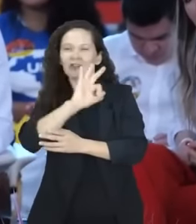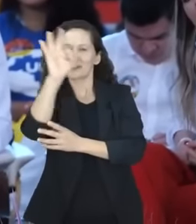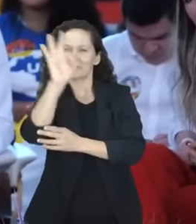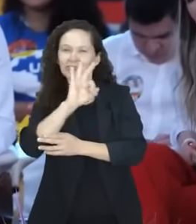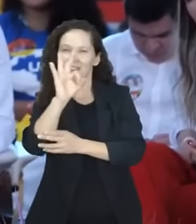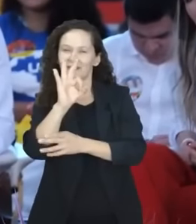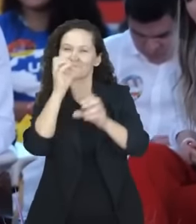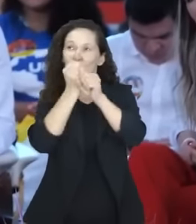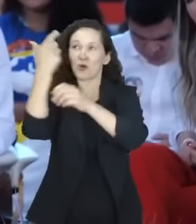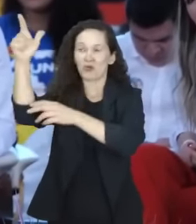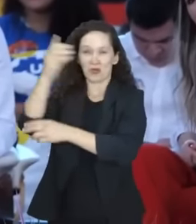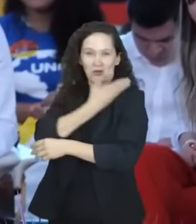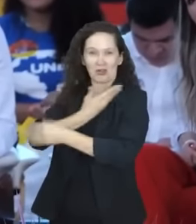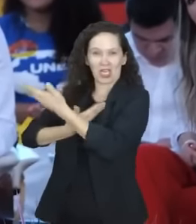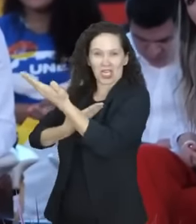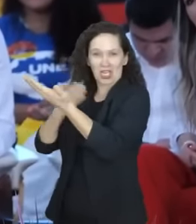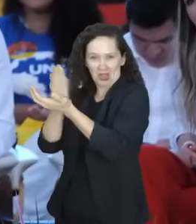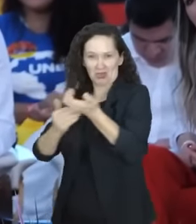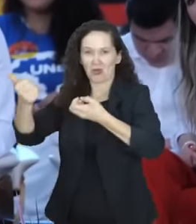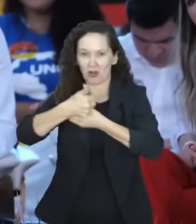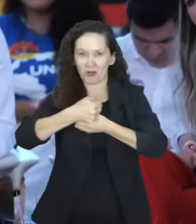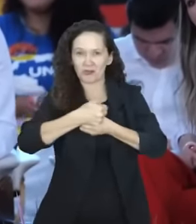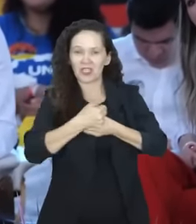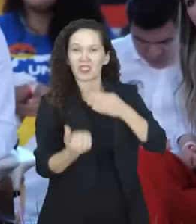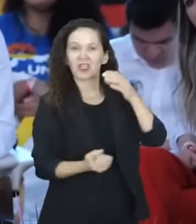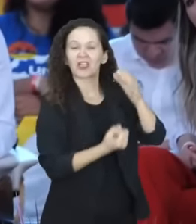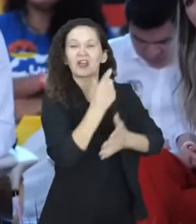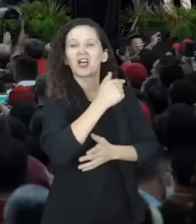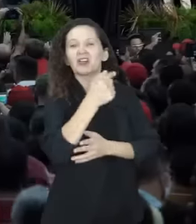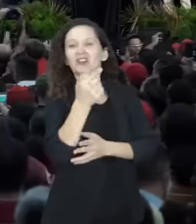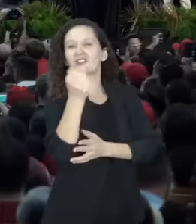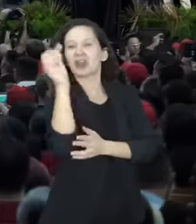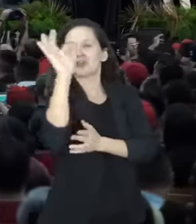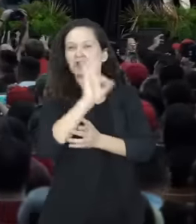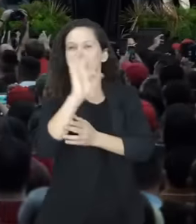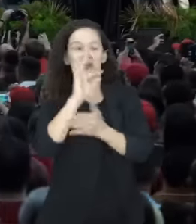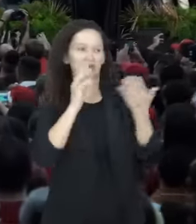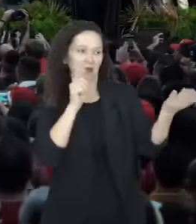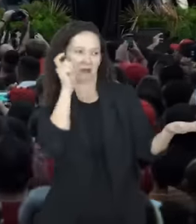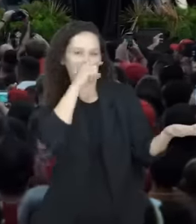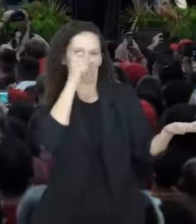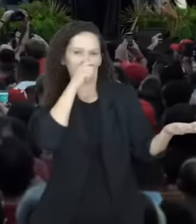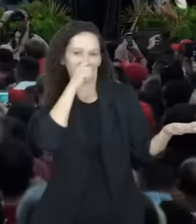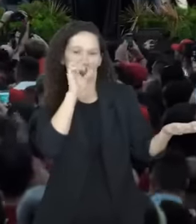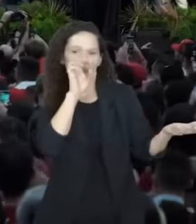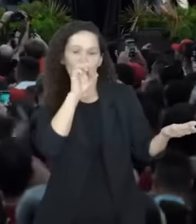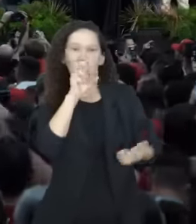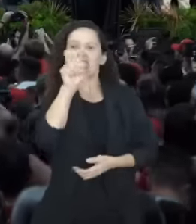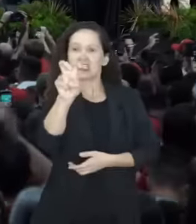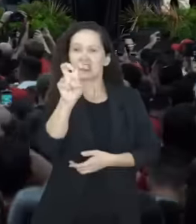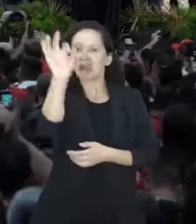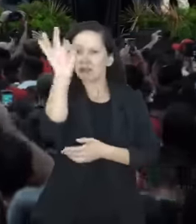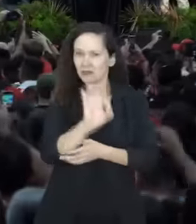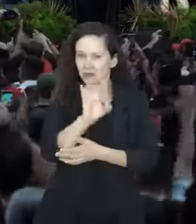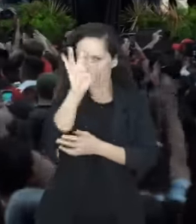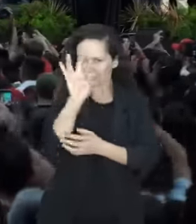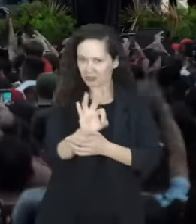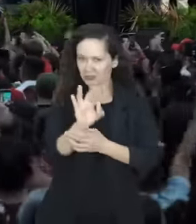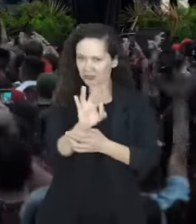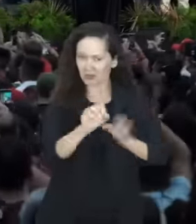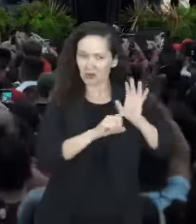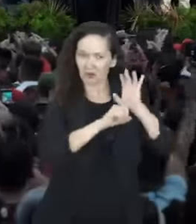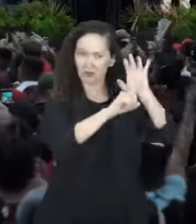golpe, fez 7%. E o mentiroso fez apenas 5% e colocou na televisão que